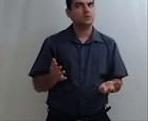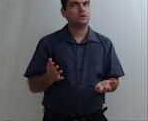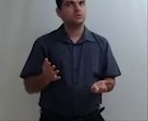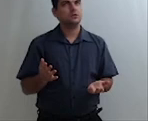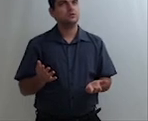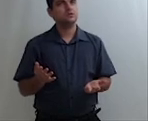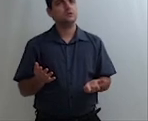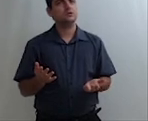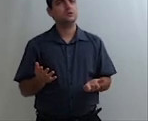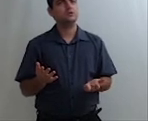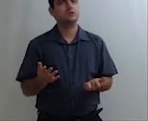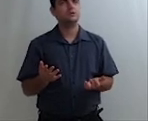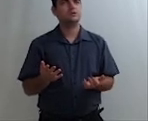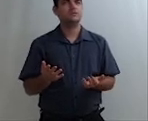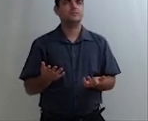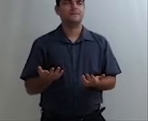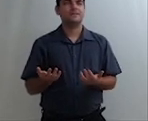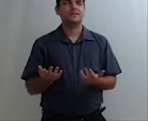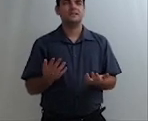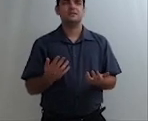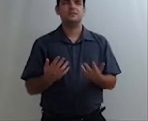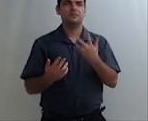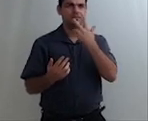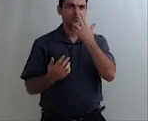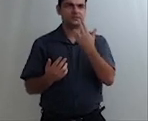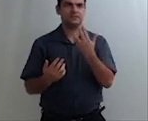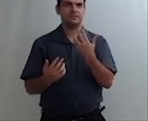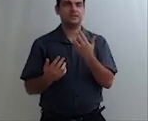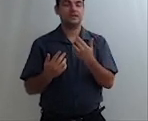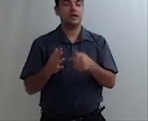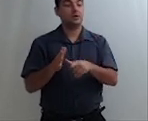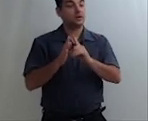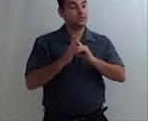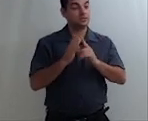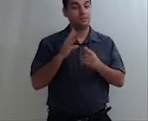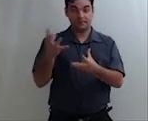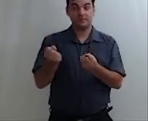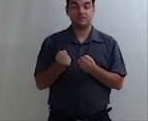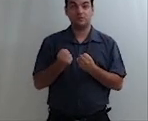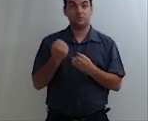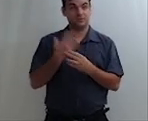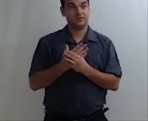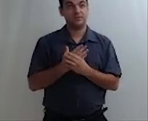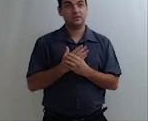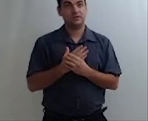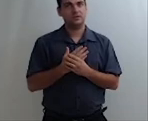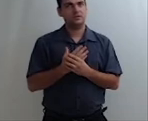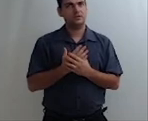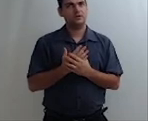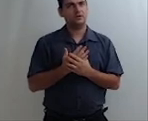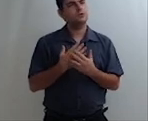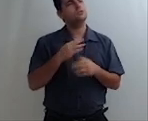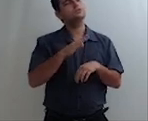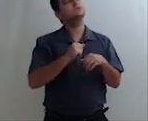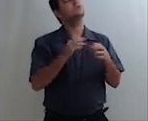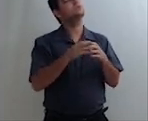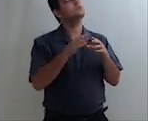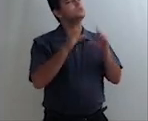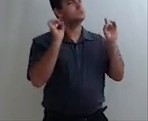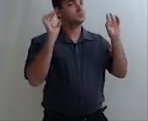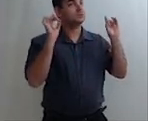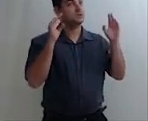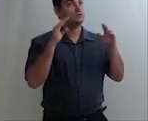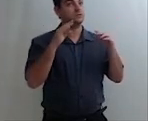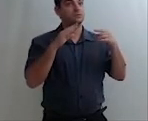antes de assumir a causa conversei com especialistas e que me